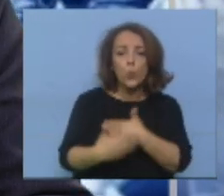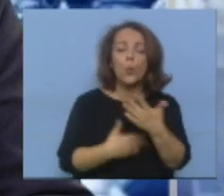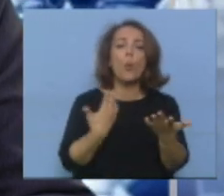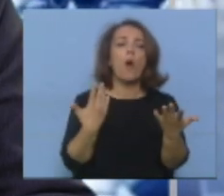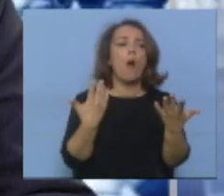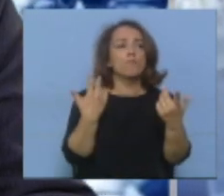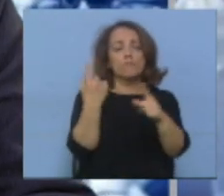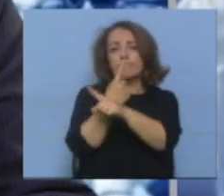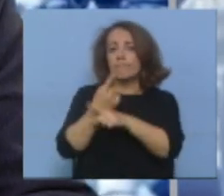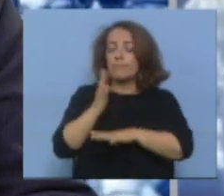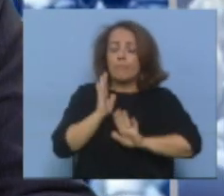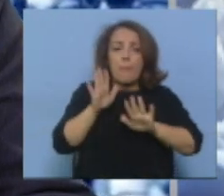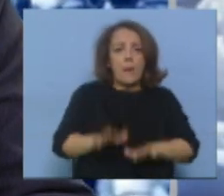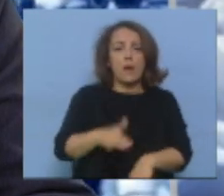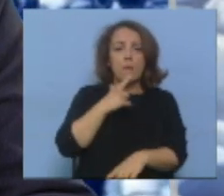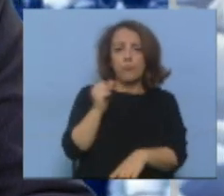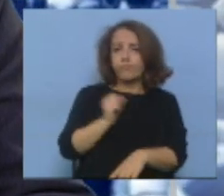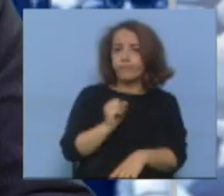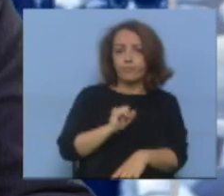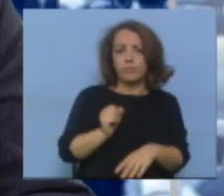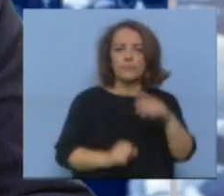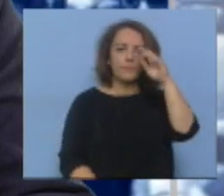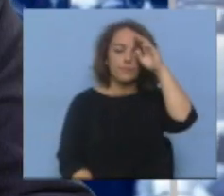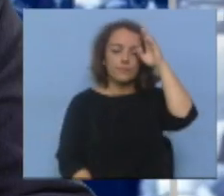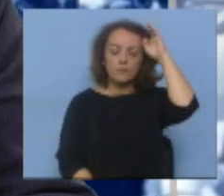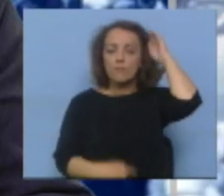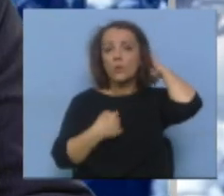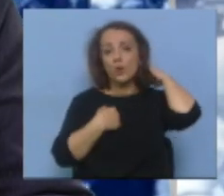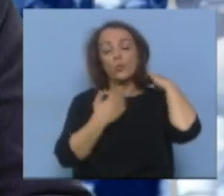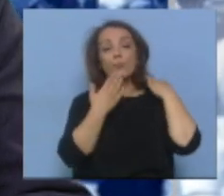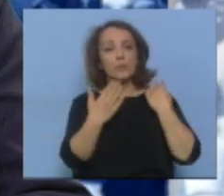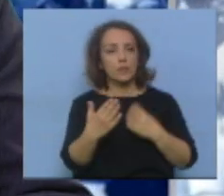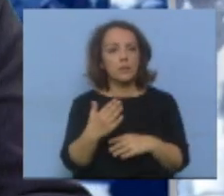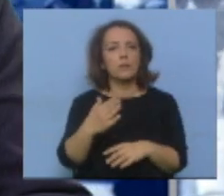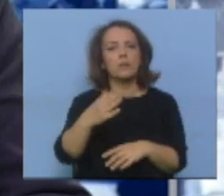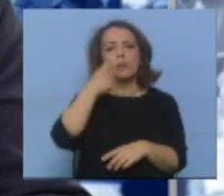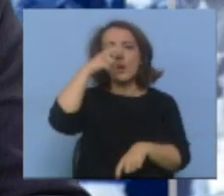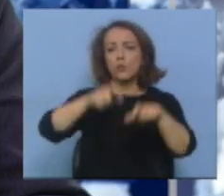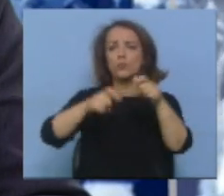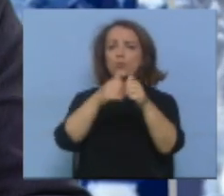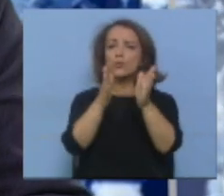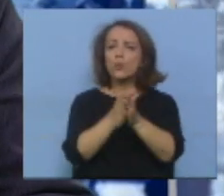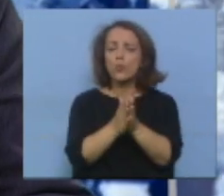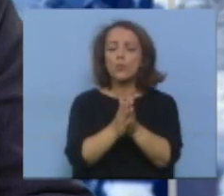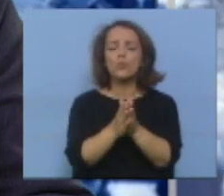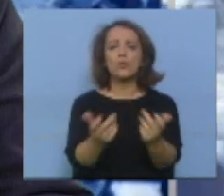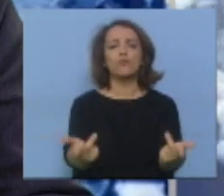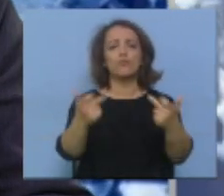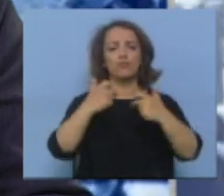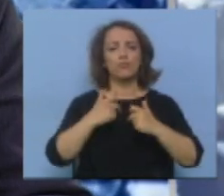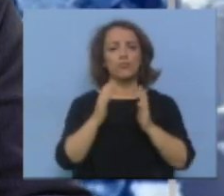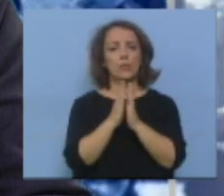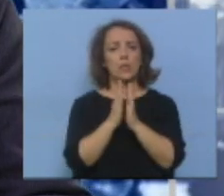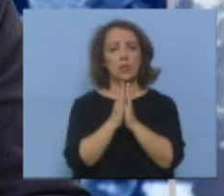circunstâncias? Eu pedi a que todos os que utilizam as nossas capelas, quer dizer, que na medida